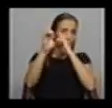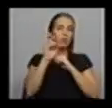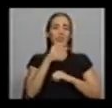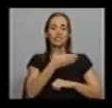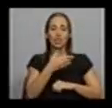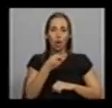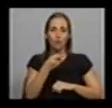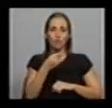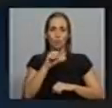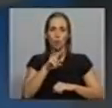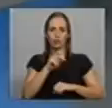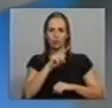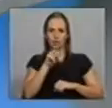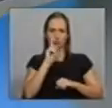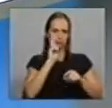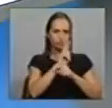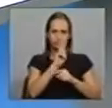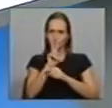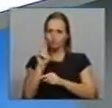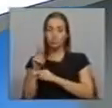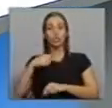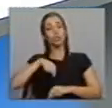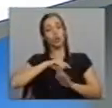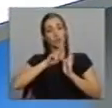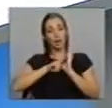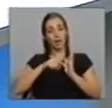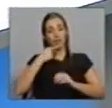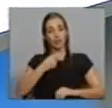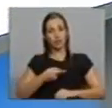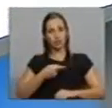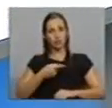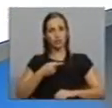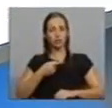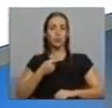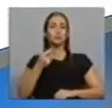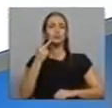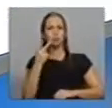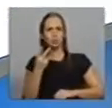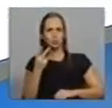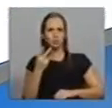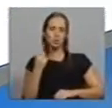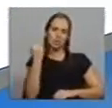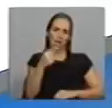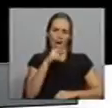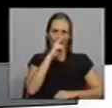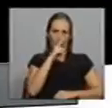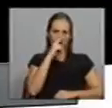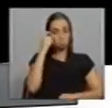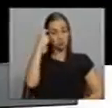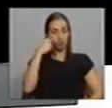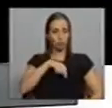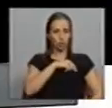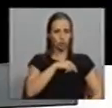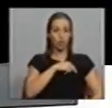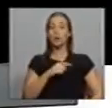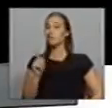que nós conhecíamos, cerca de 10% desses quasares, portanto, 2 no máximo, teriam precisamente esse tipo de halos de gás. Não. O MUSE